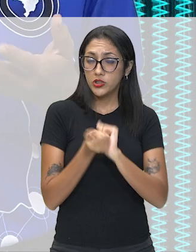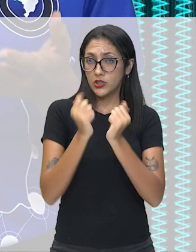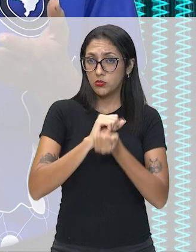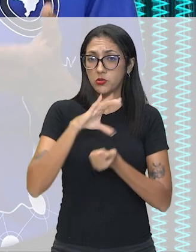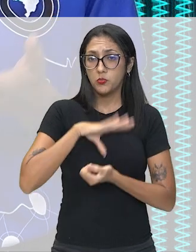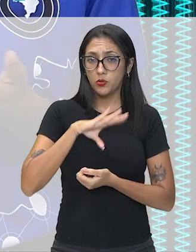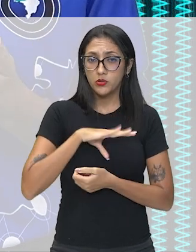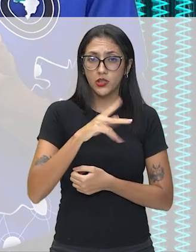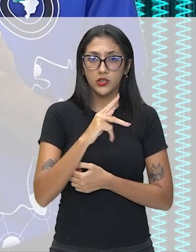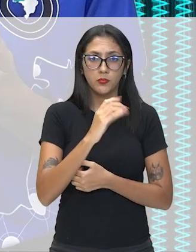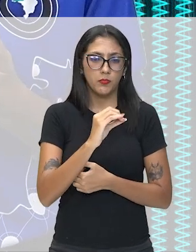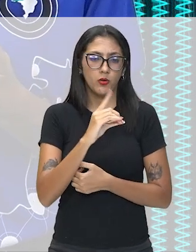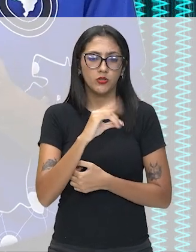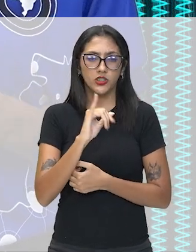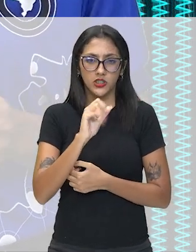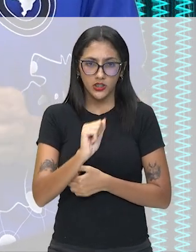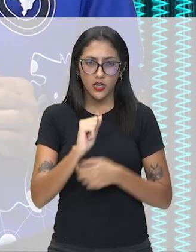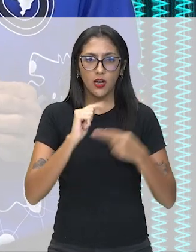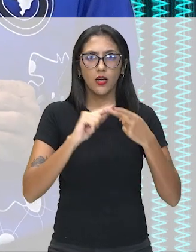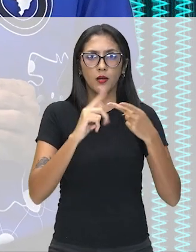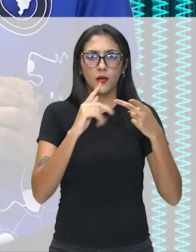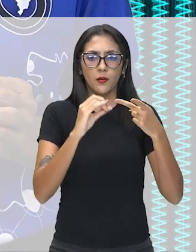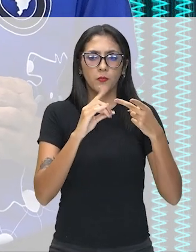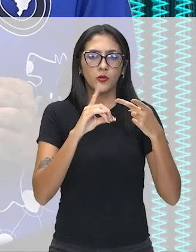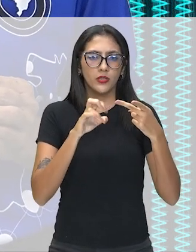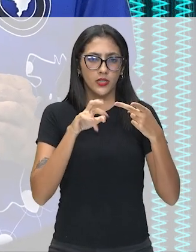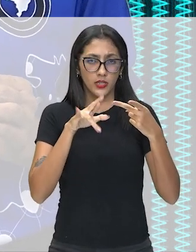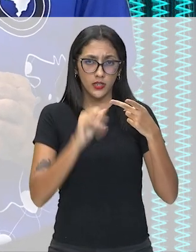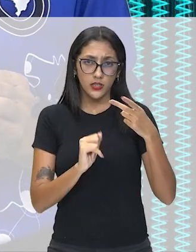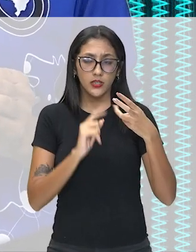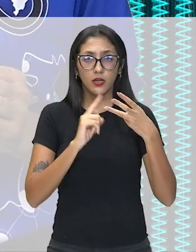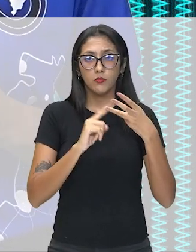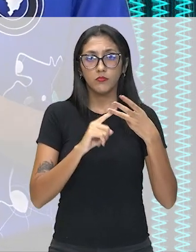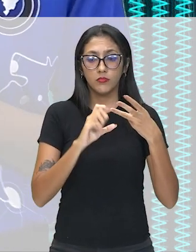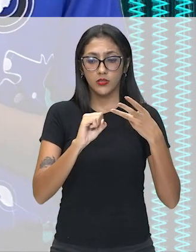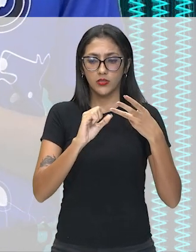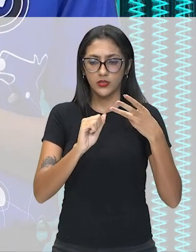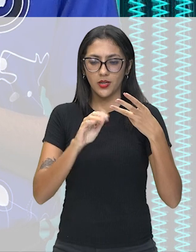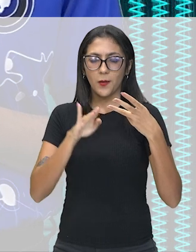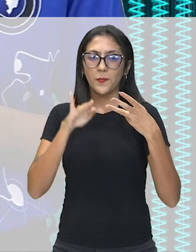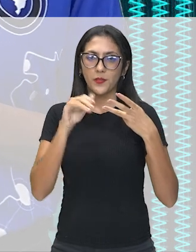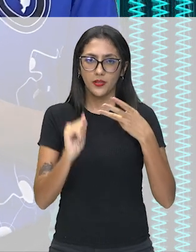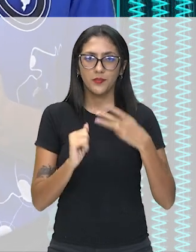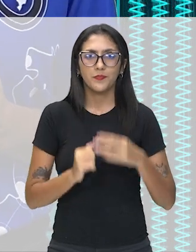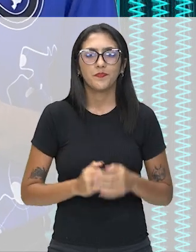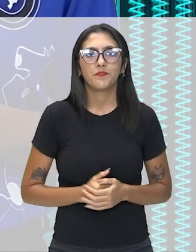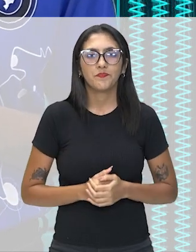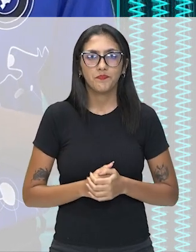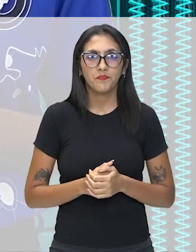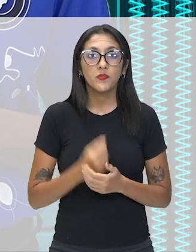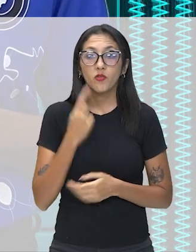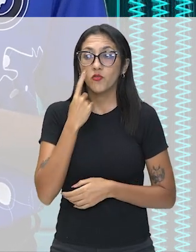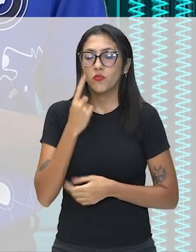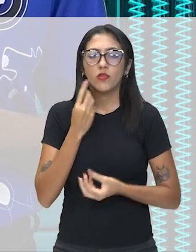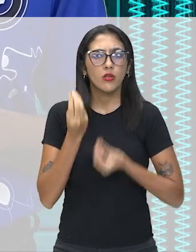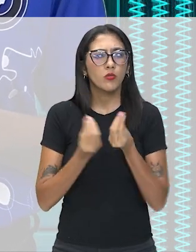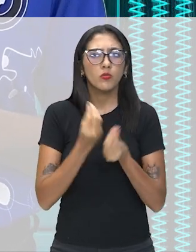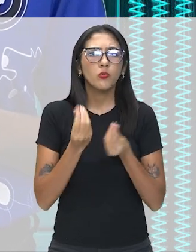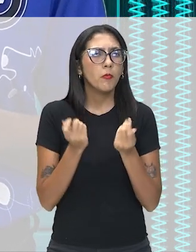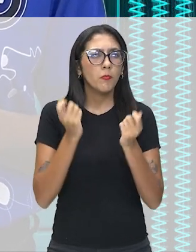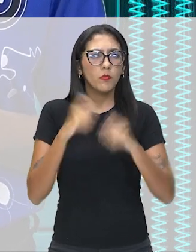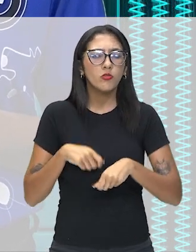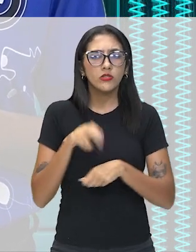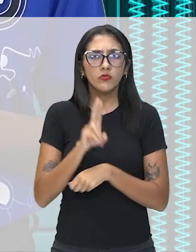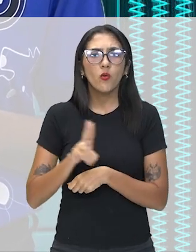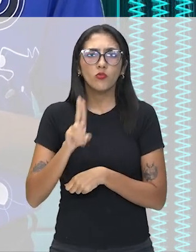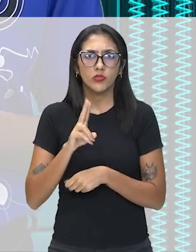poderia ou sabia. Agora, os usos deles são os seguintes. Vamos relembrar aqui comigo. Então, possibilidade